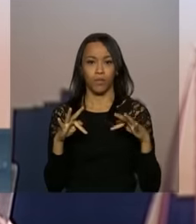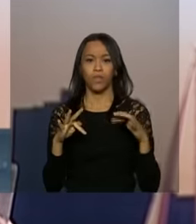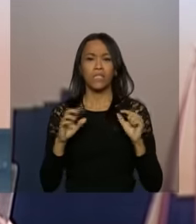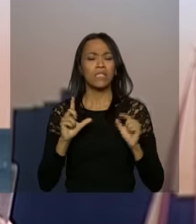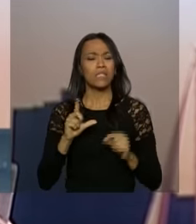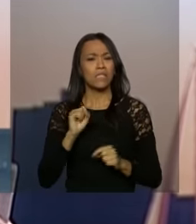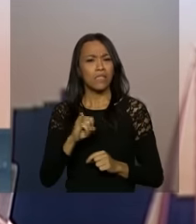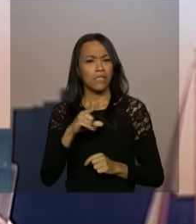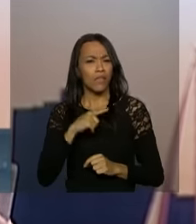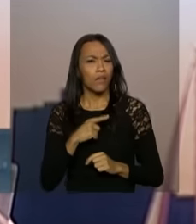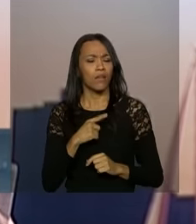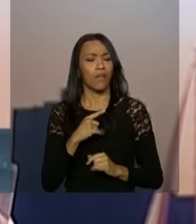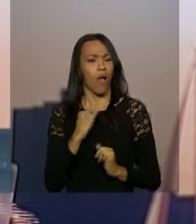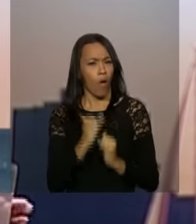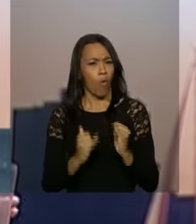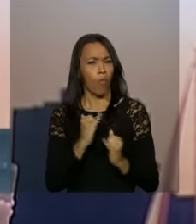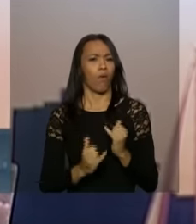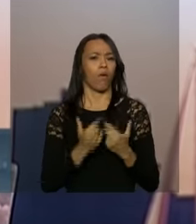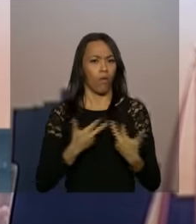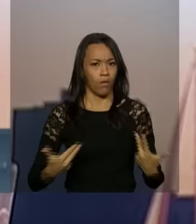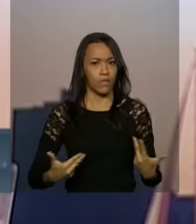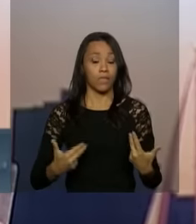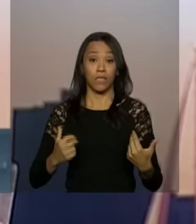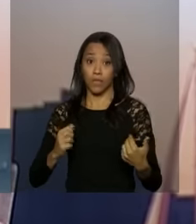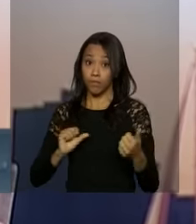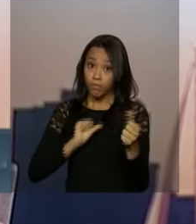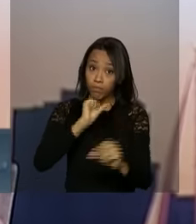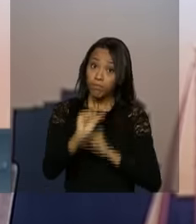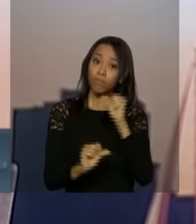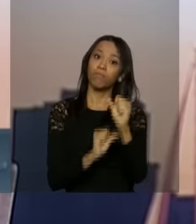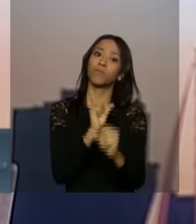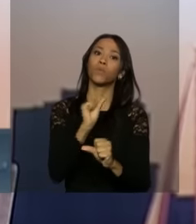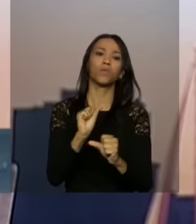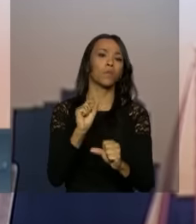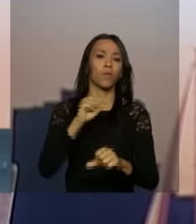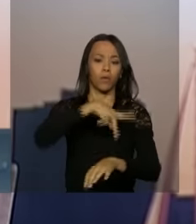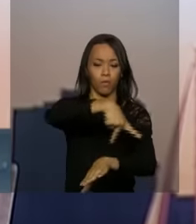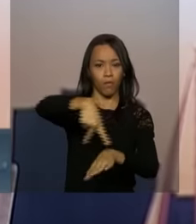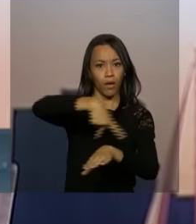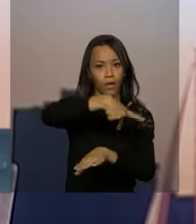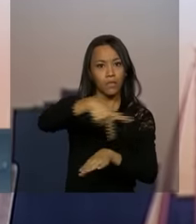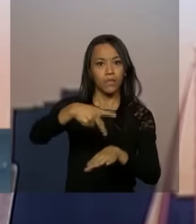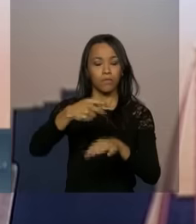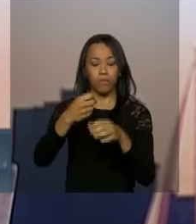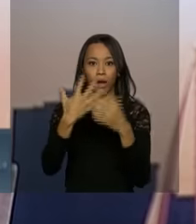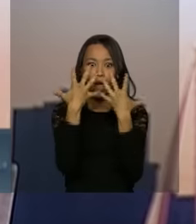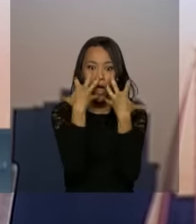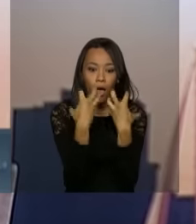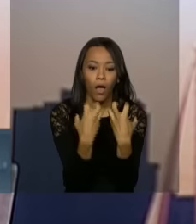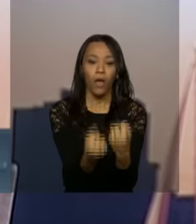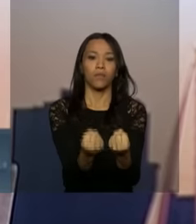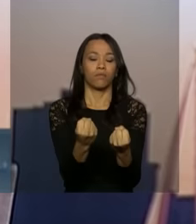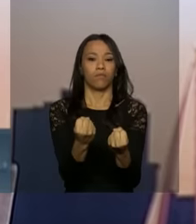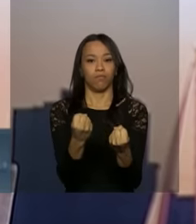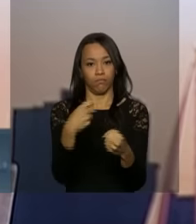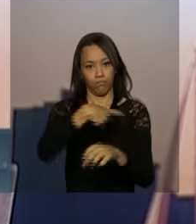transforma um país num atrativo e